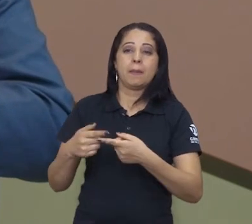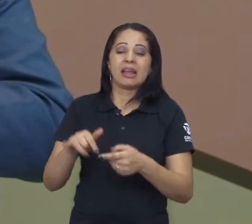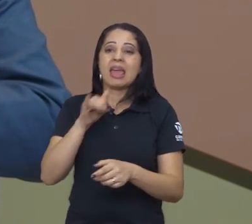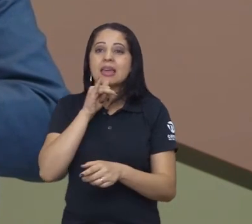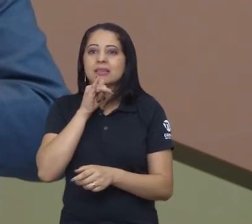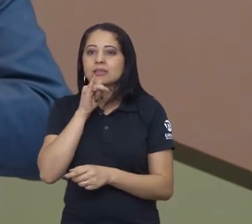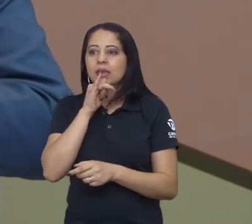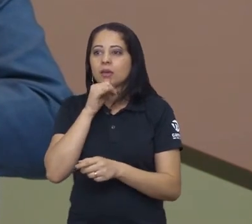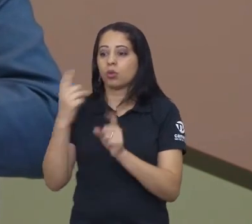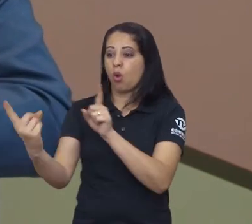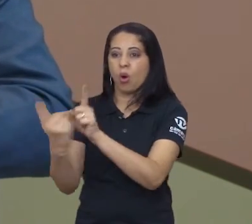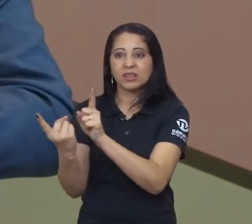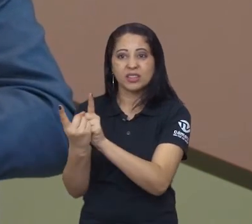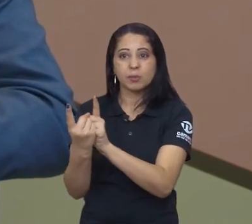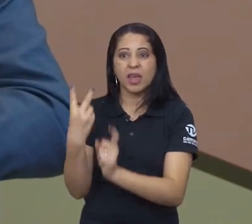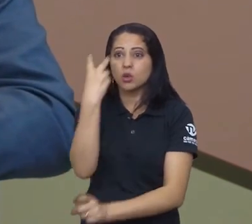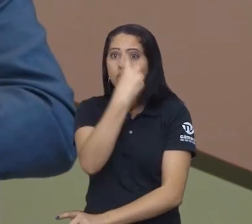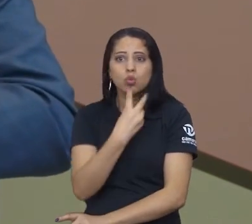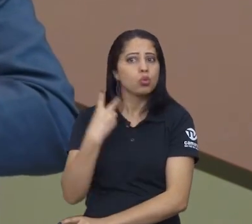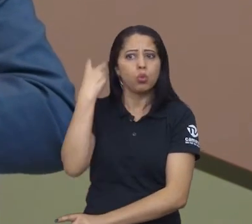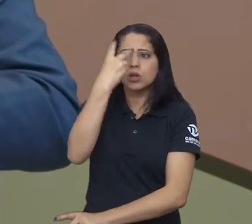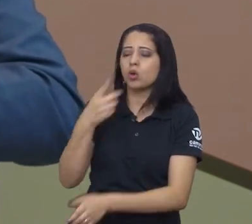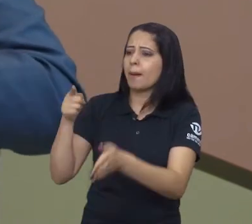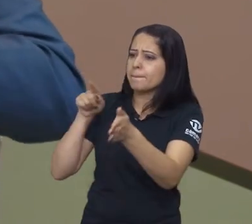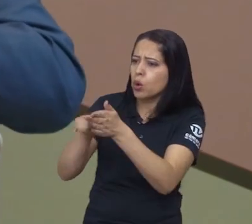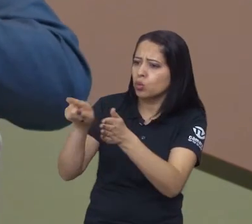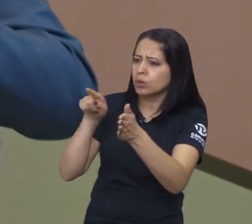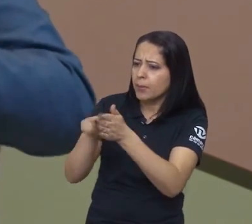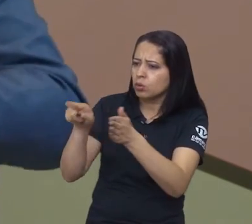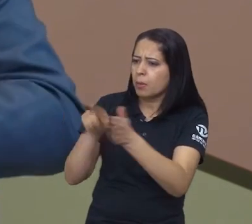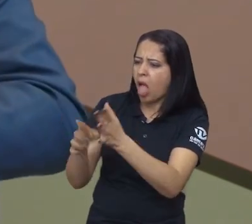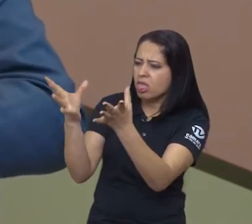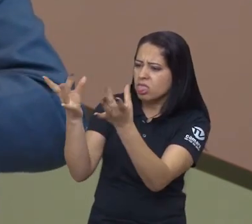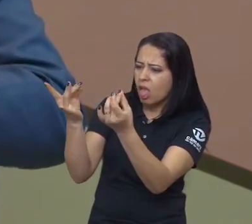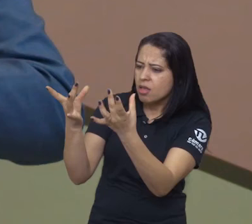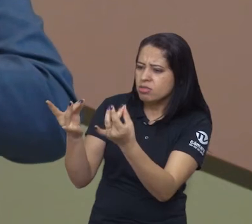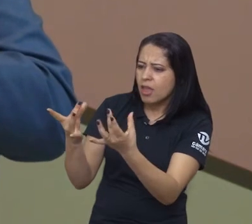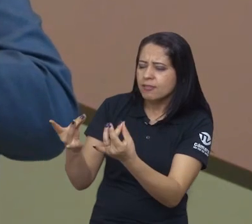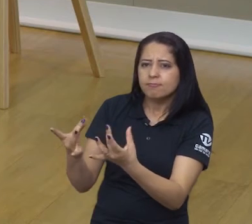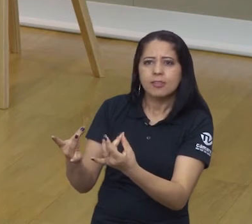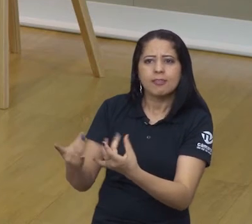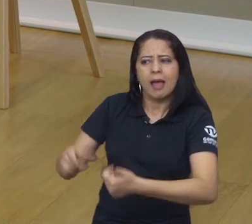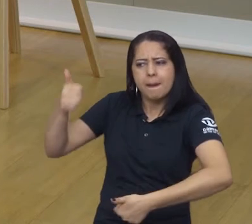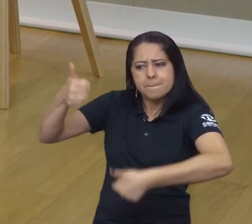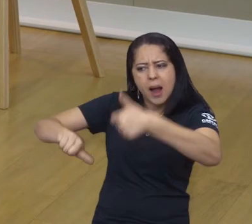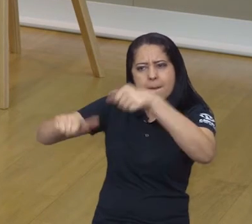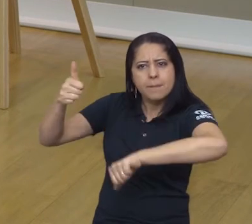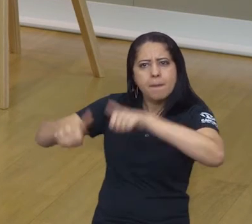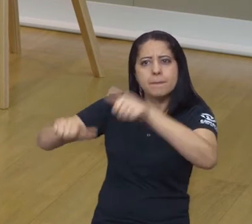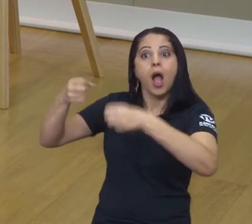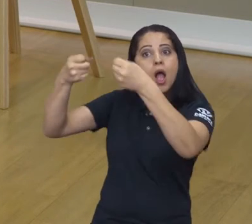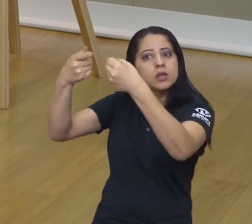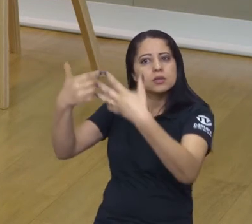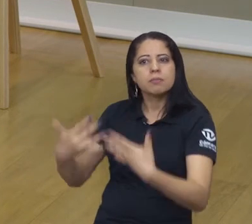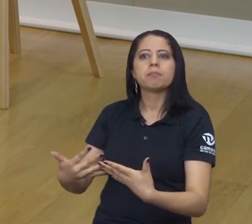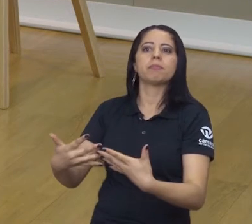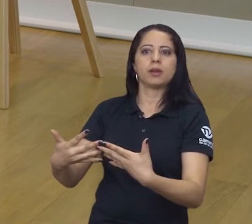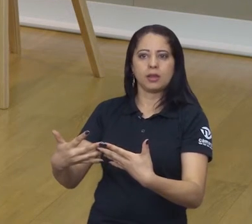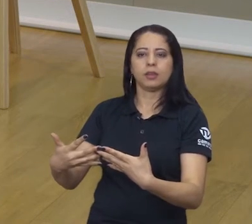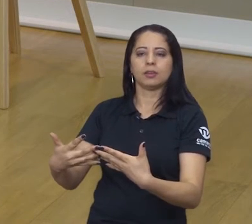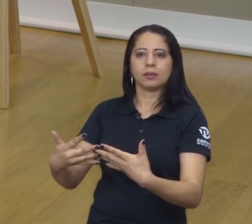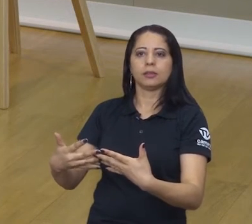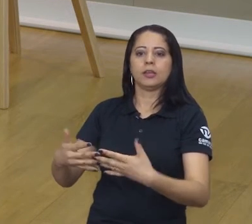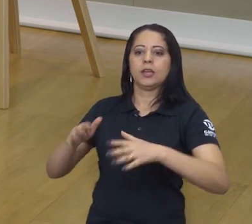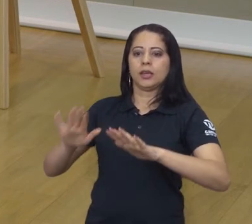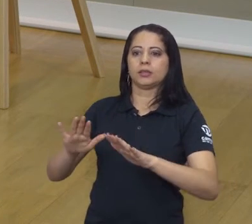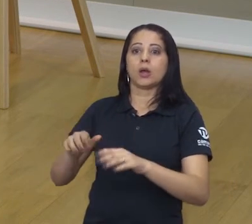integrativa ela é uma consulta de 2 horas onde você olha tudo né onde você analisa explica onde olhar